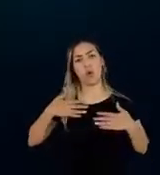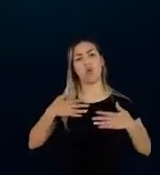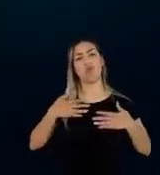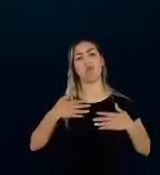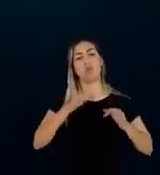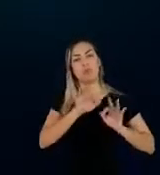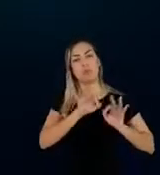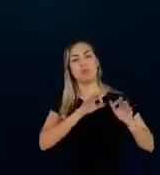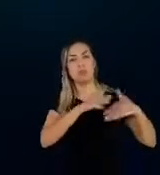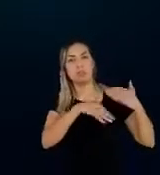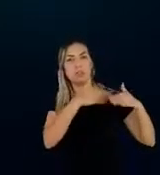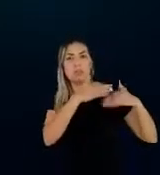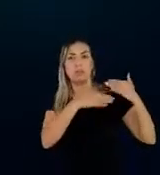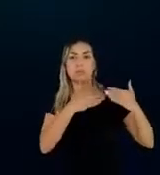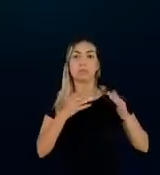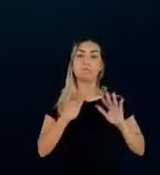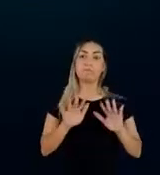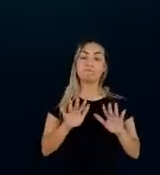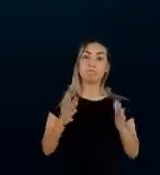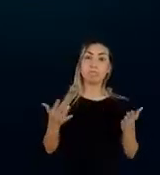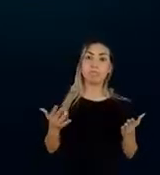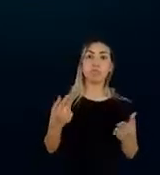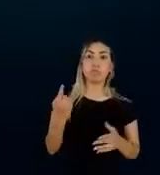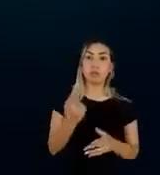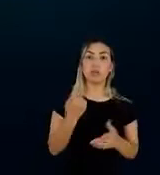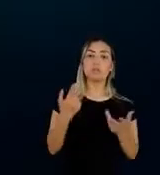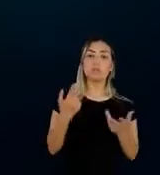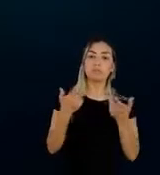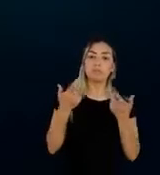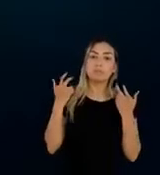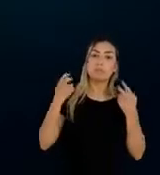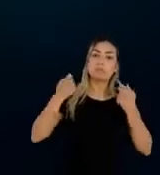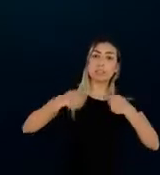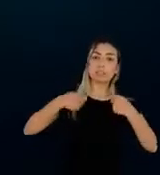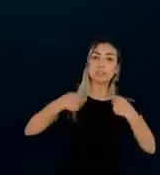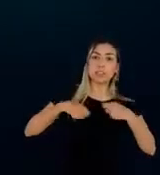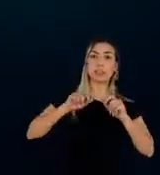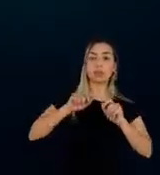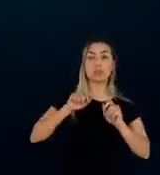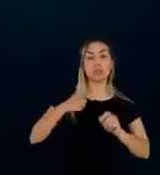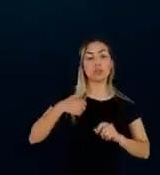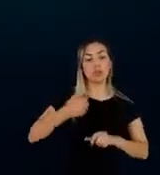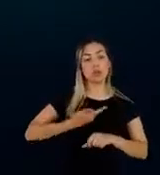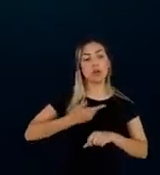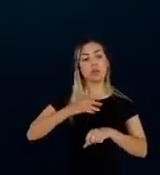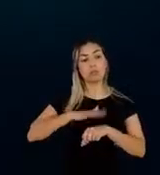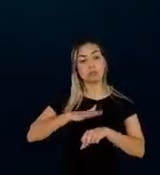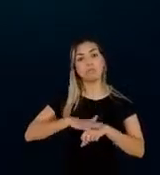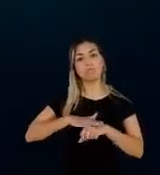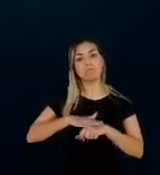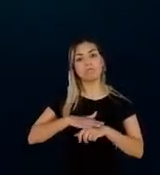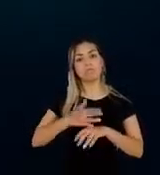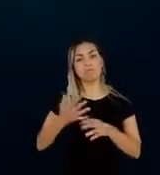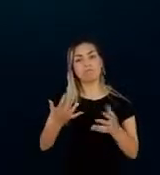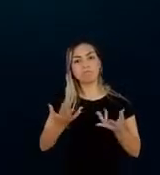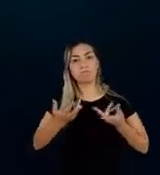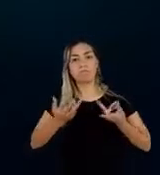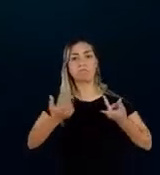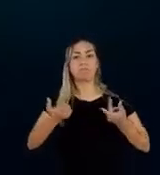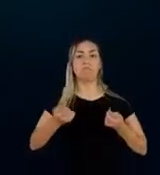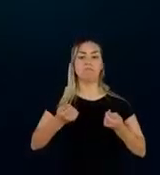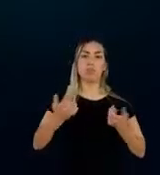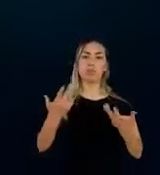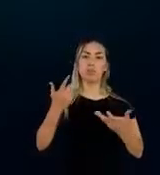No entanto, nós identificamos a necessidade de fazer o aprimoramento regulatório e no relatório de análise de